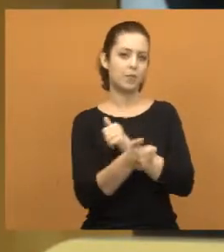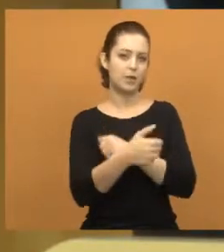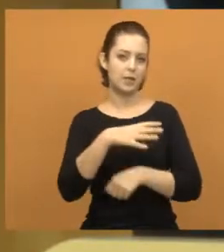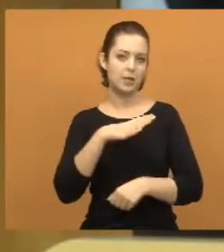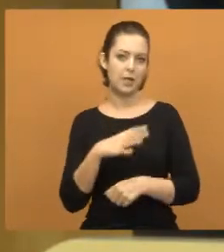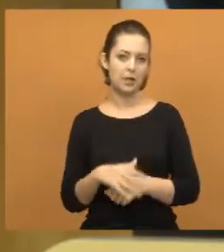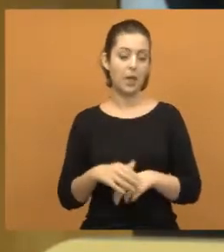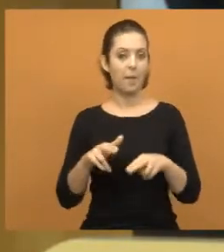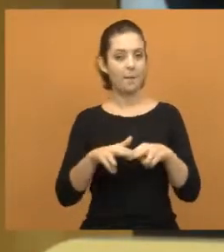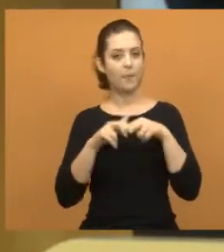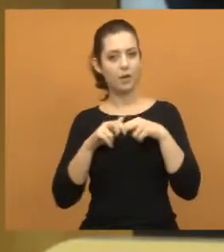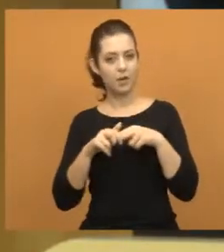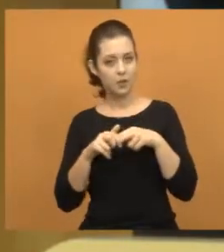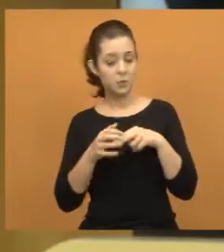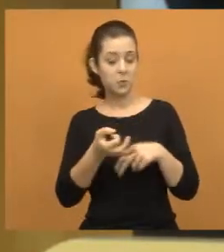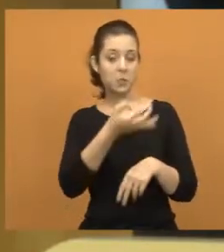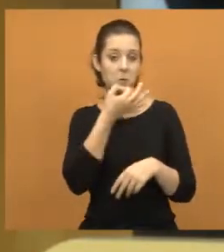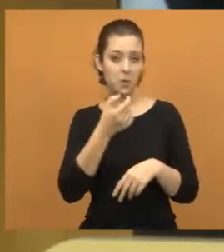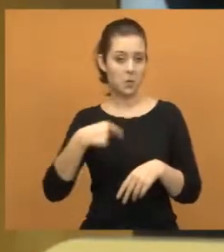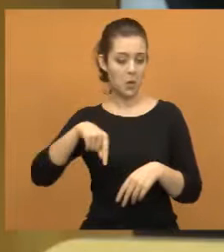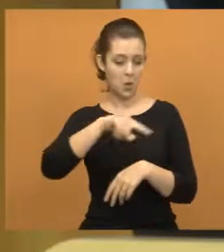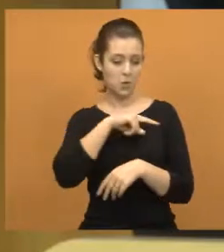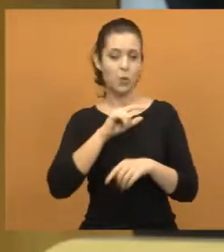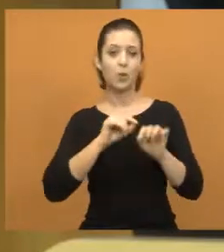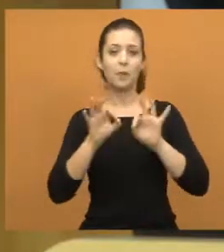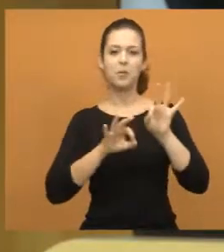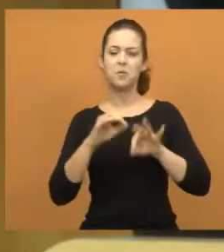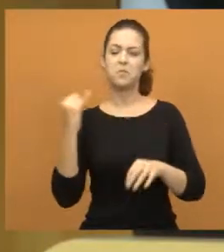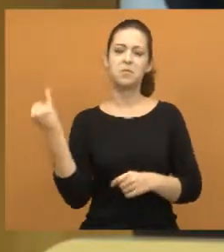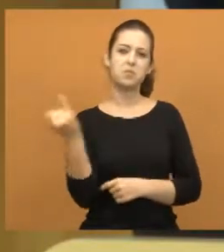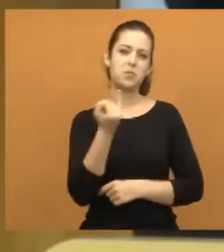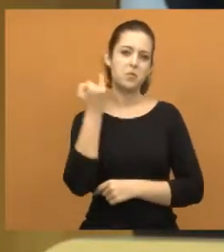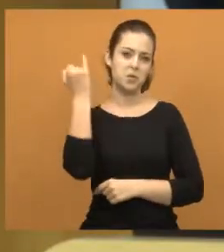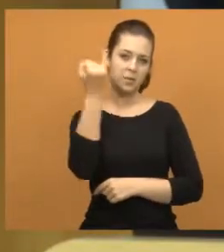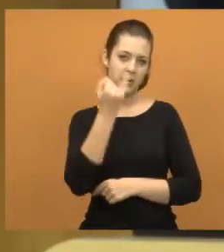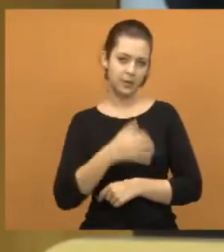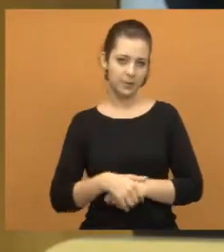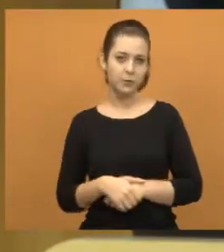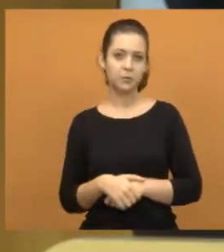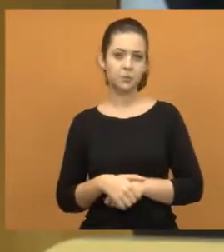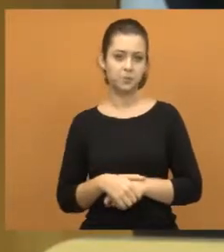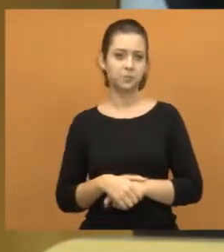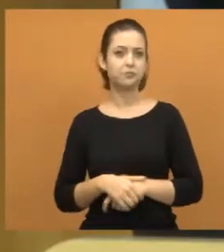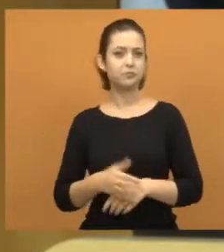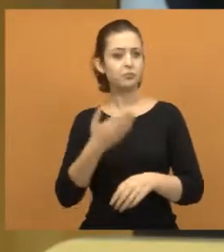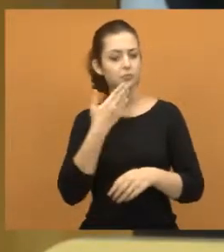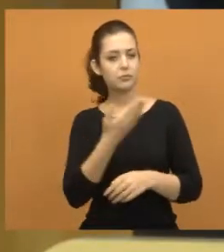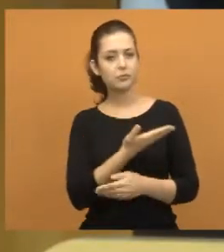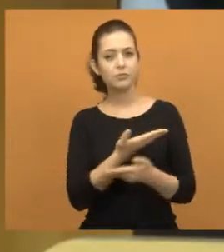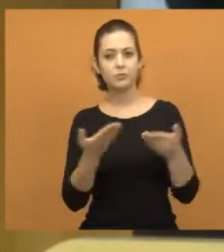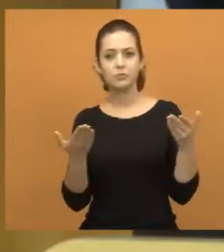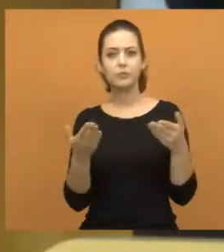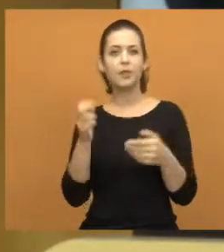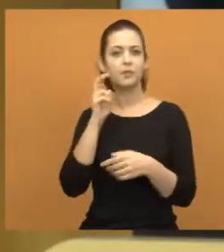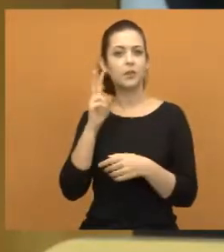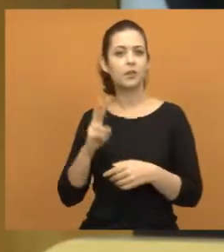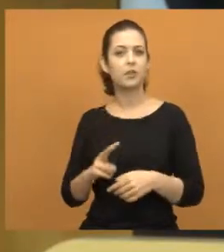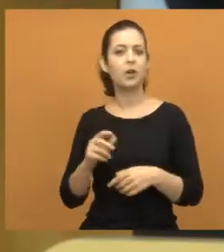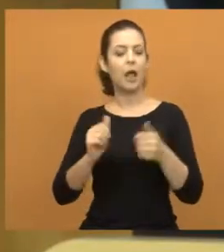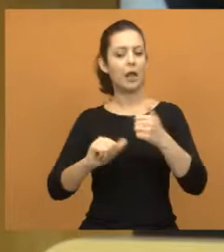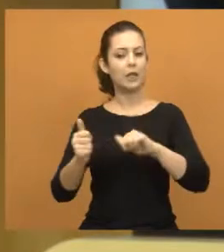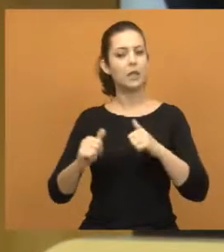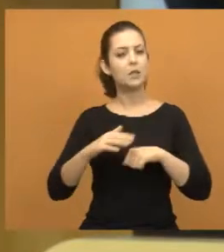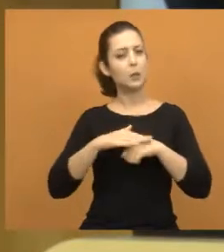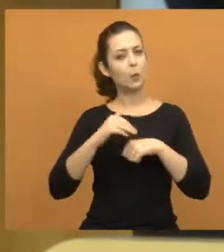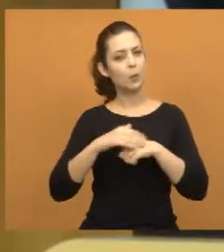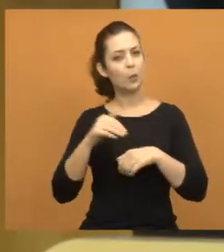cidade. Portanto, a gente acha que é um projeto de suma importância aqui na nossa cidade. A gente pede que os nobres pares vereadores analisem com